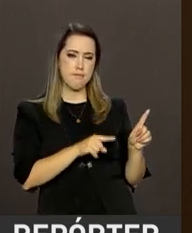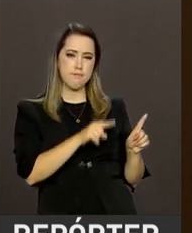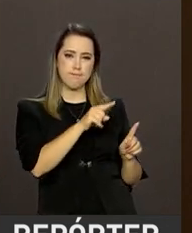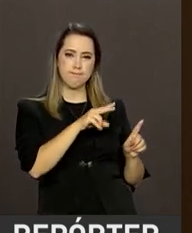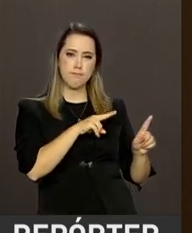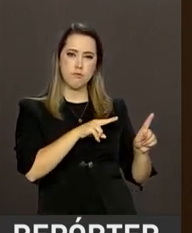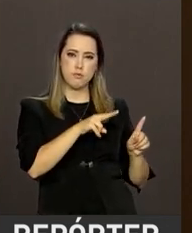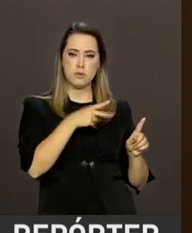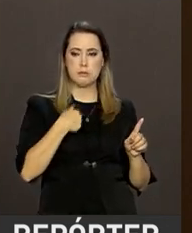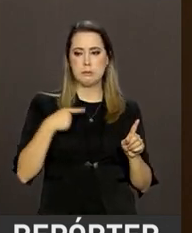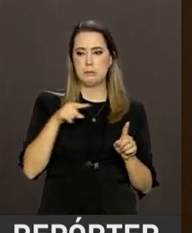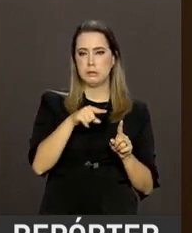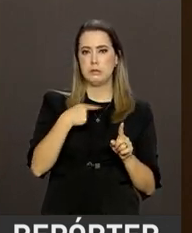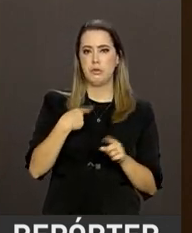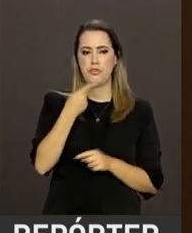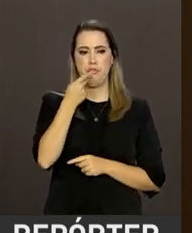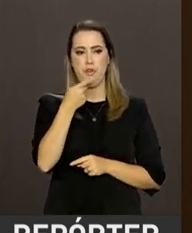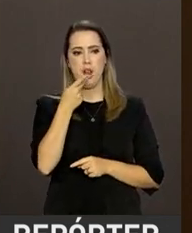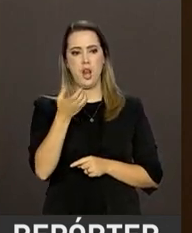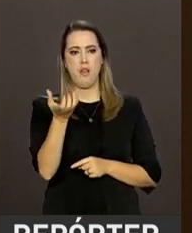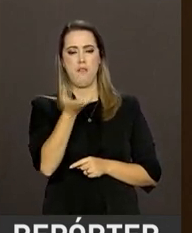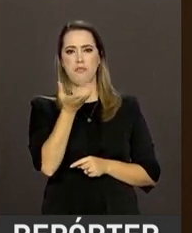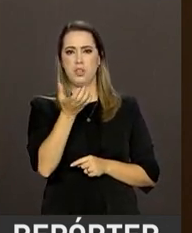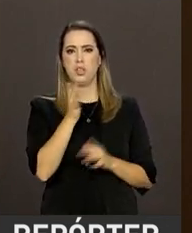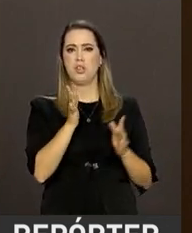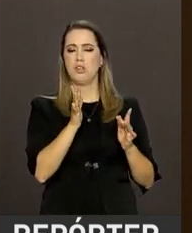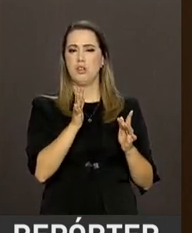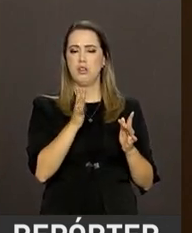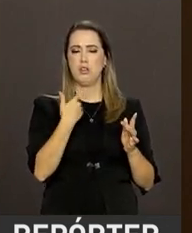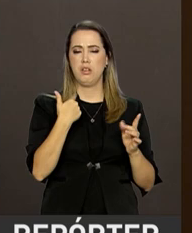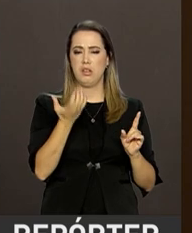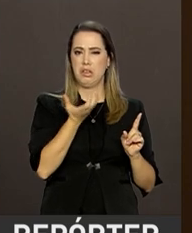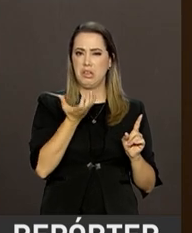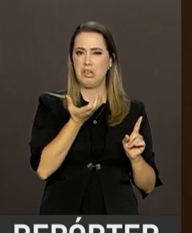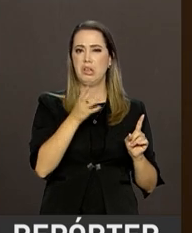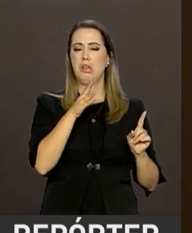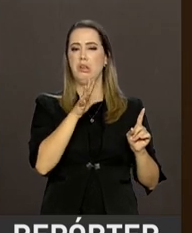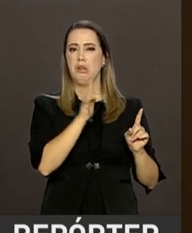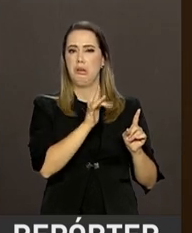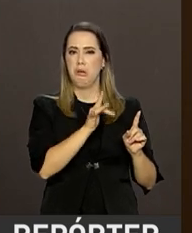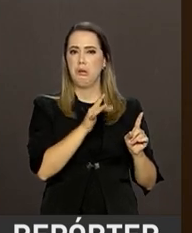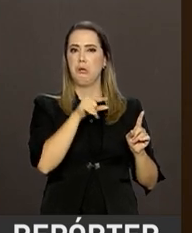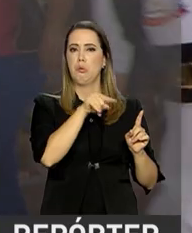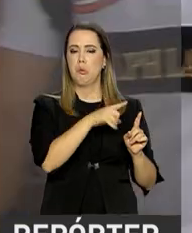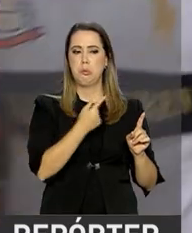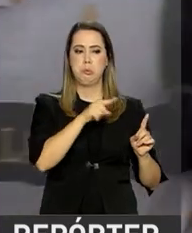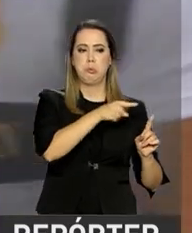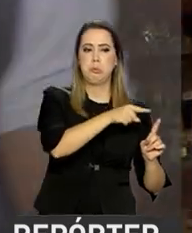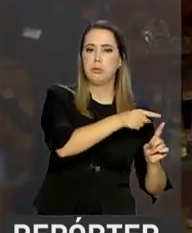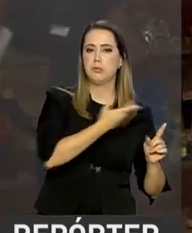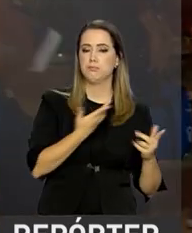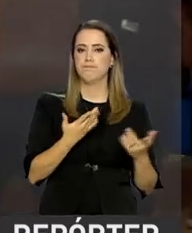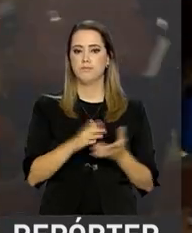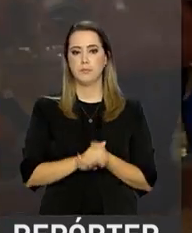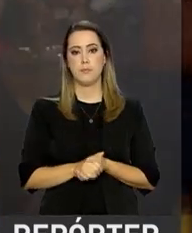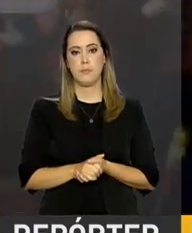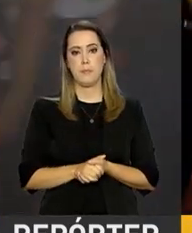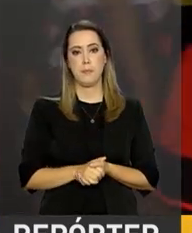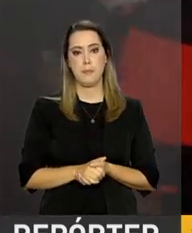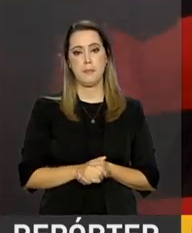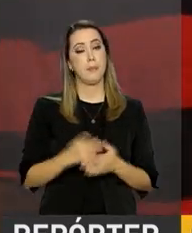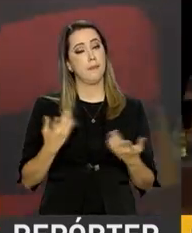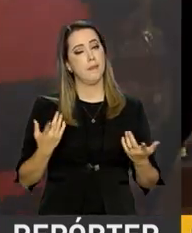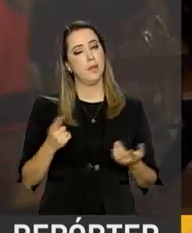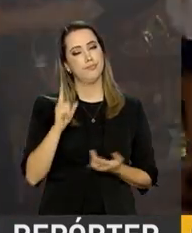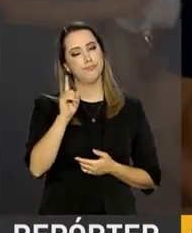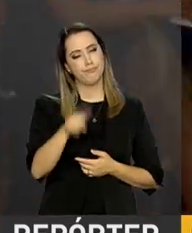falava coisas horríveis que ele queria fazer comigo. Então eu nunca tinha como fugir, sabe? Infelizmente, a história da Laura